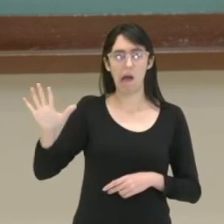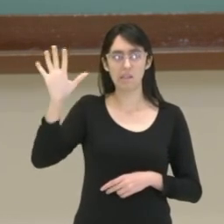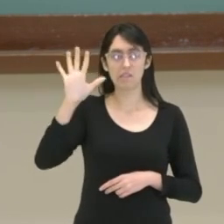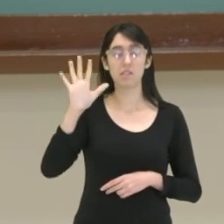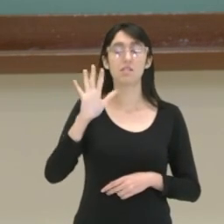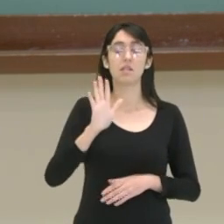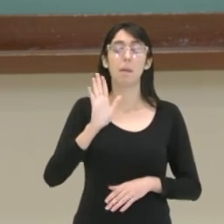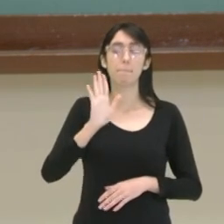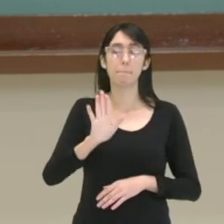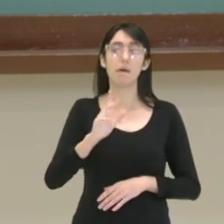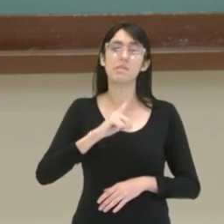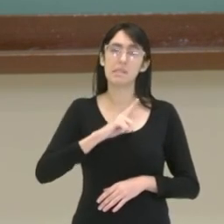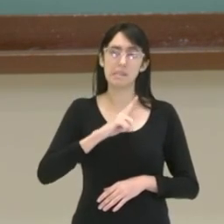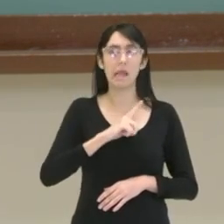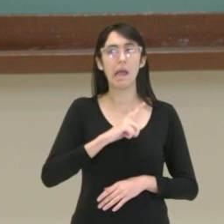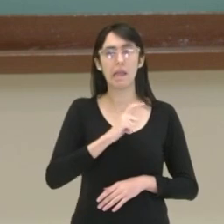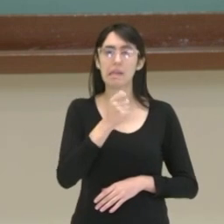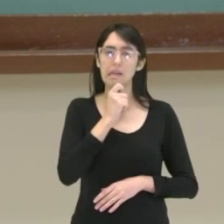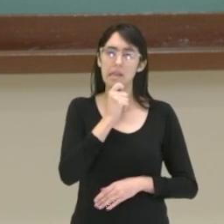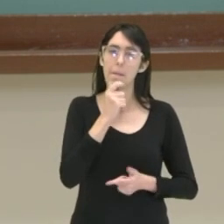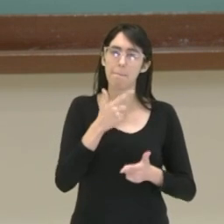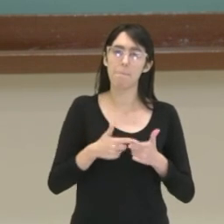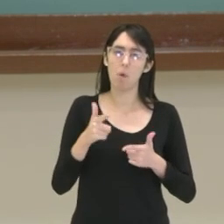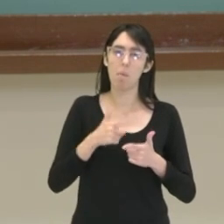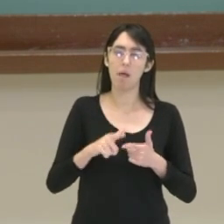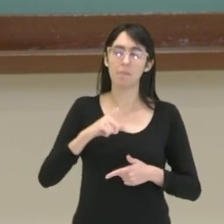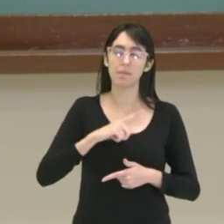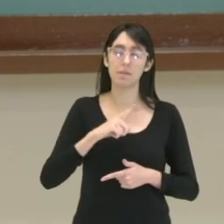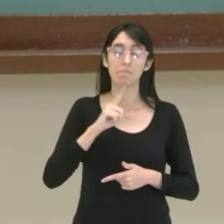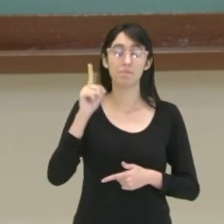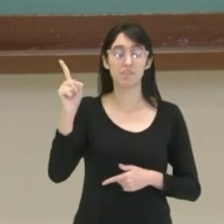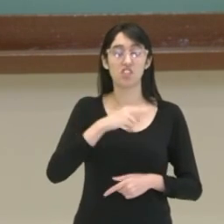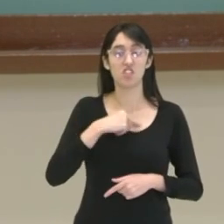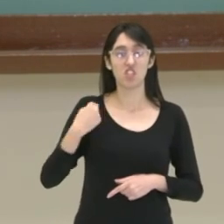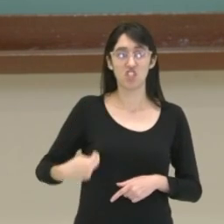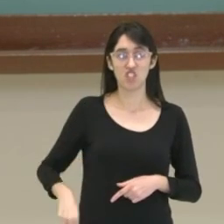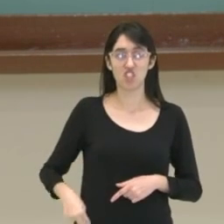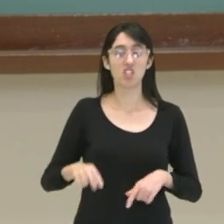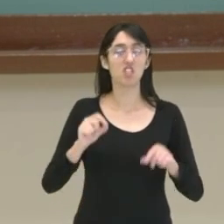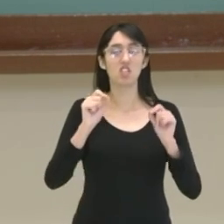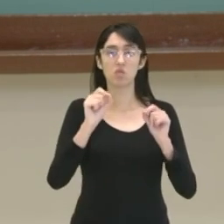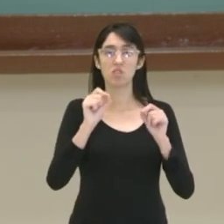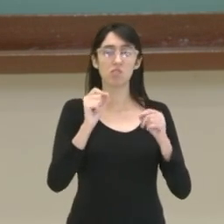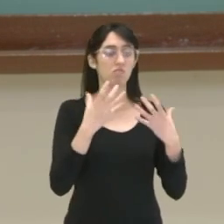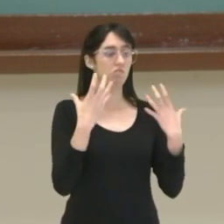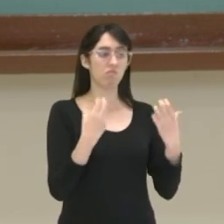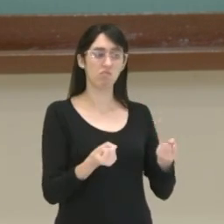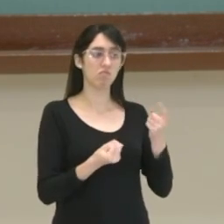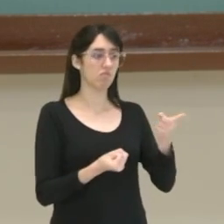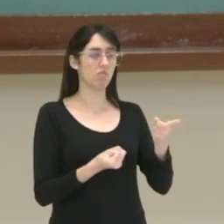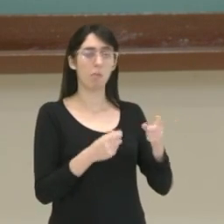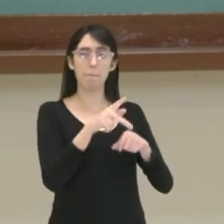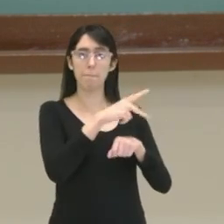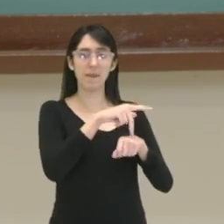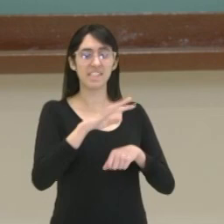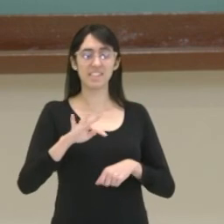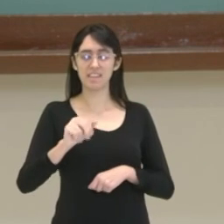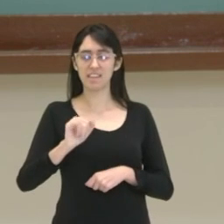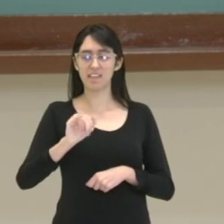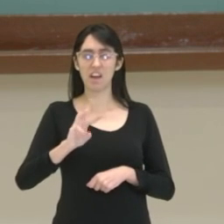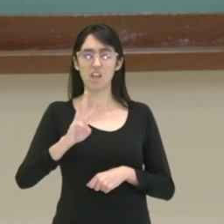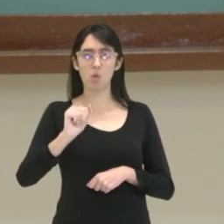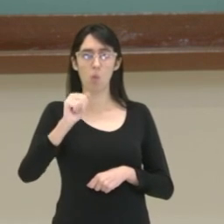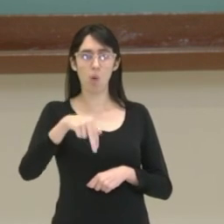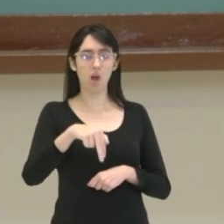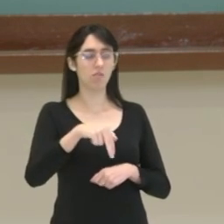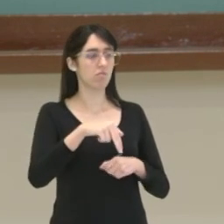ainda existem algumas complicações. A China não reconhece Taiwan como independente e Taiwan